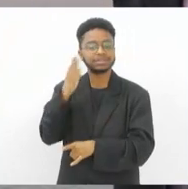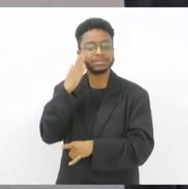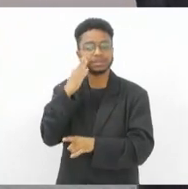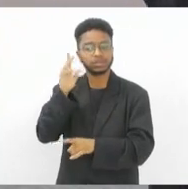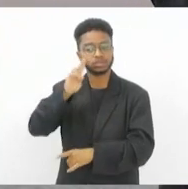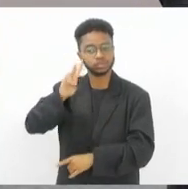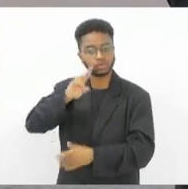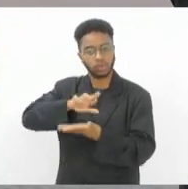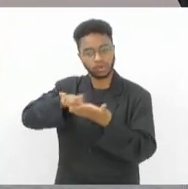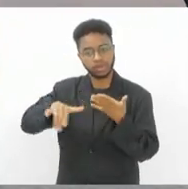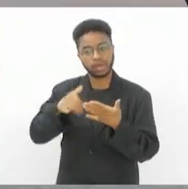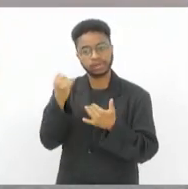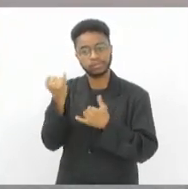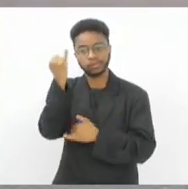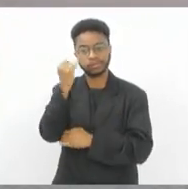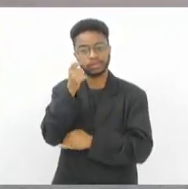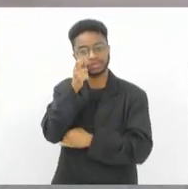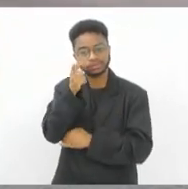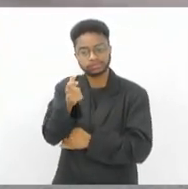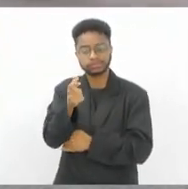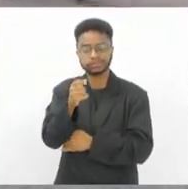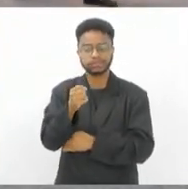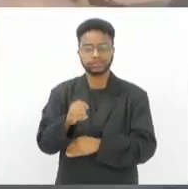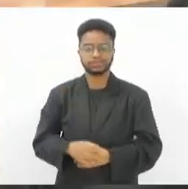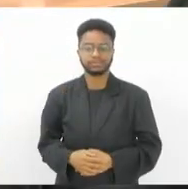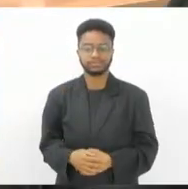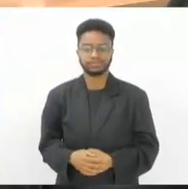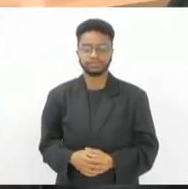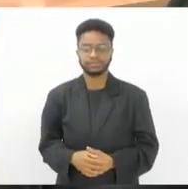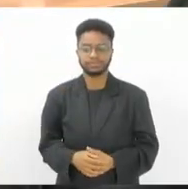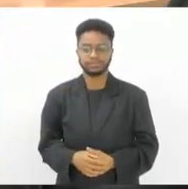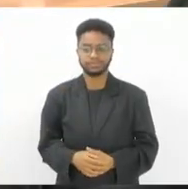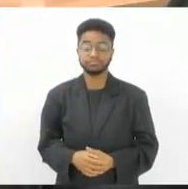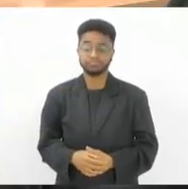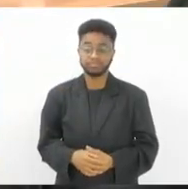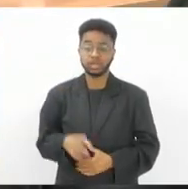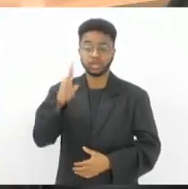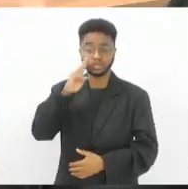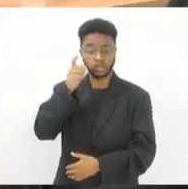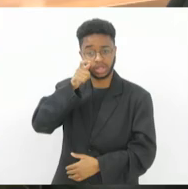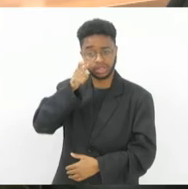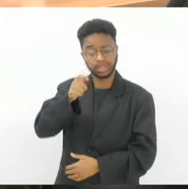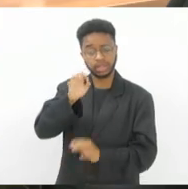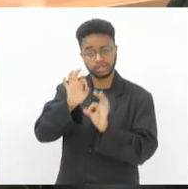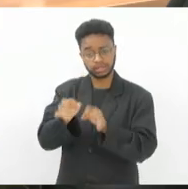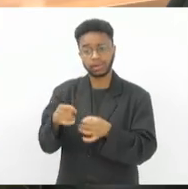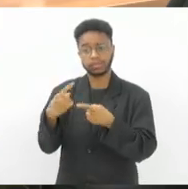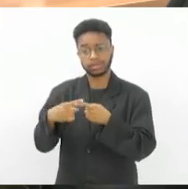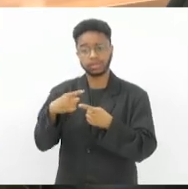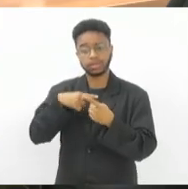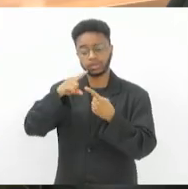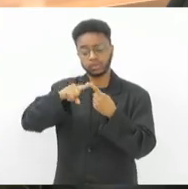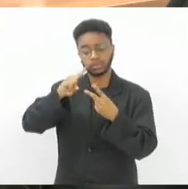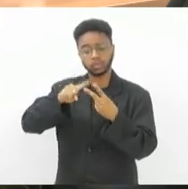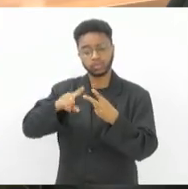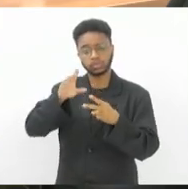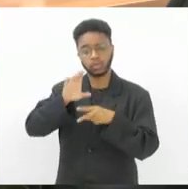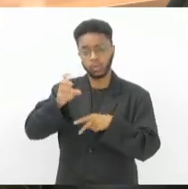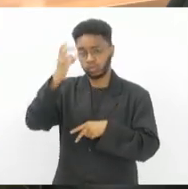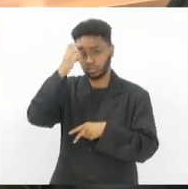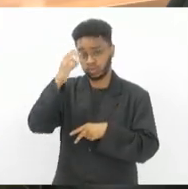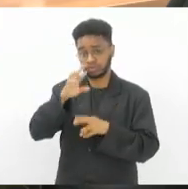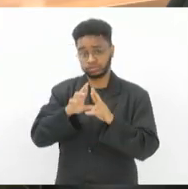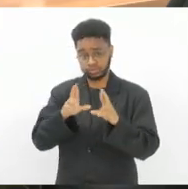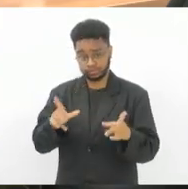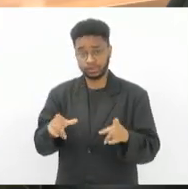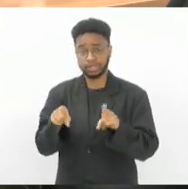histórias, vale a pena ir lá e conferir. Voltamos com você no estúdio. Histórias bem interessantes, né, PV? Com 2 culturas totalmente diferentes